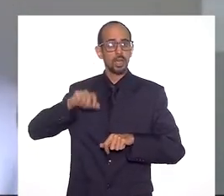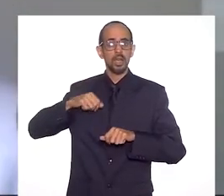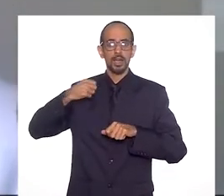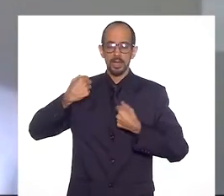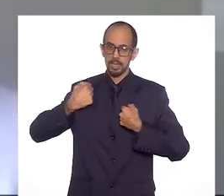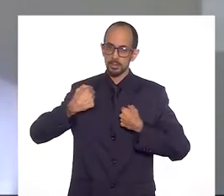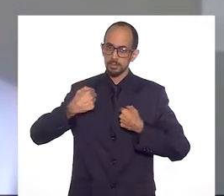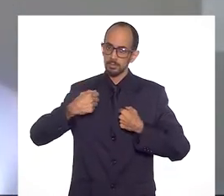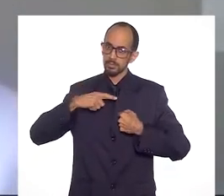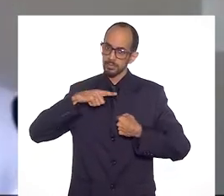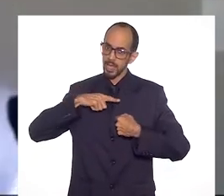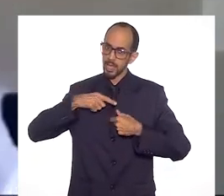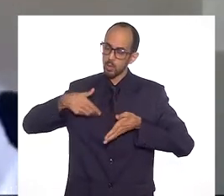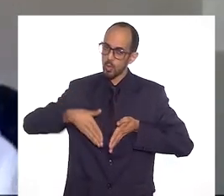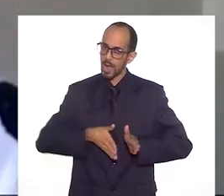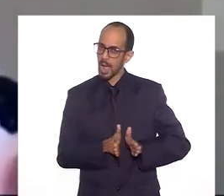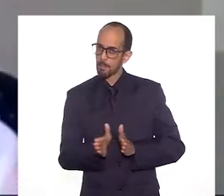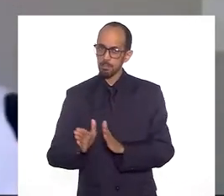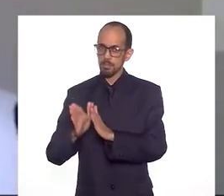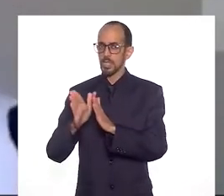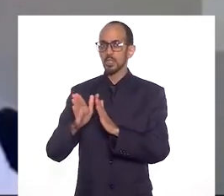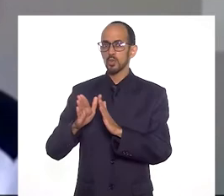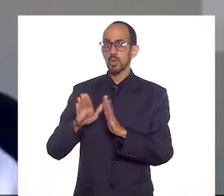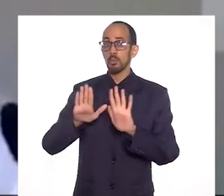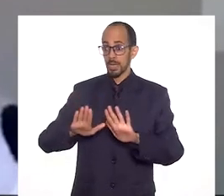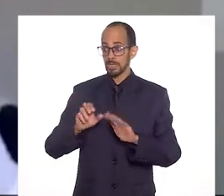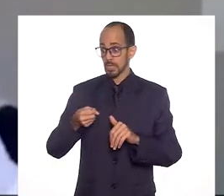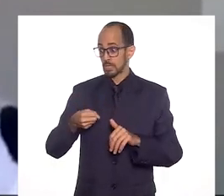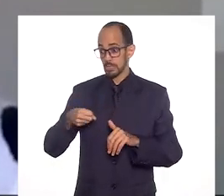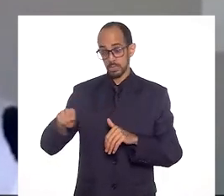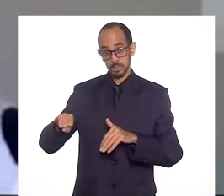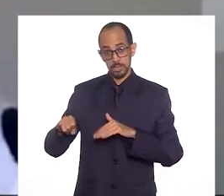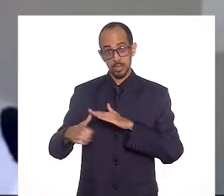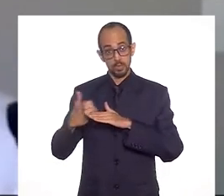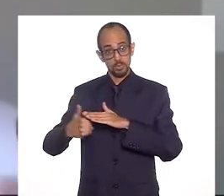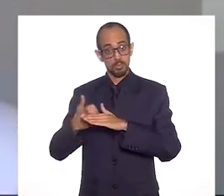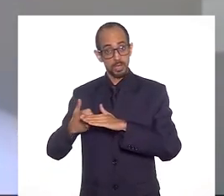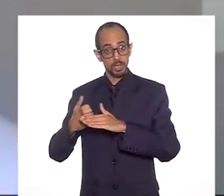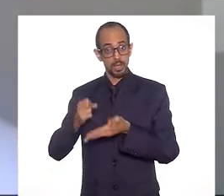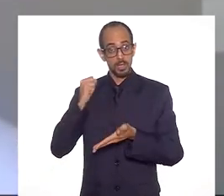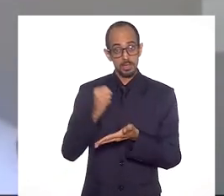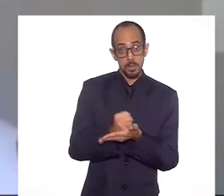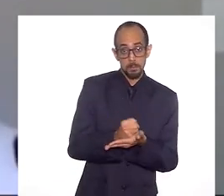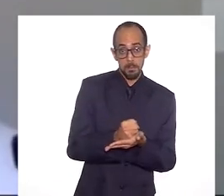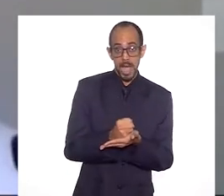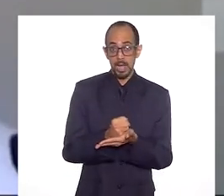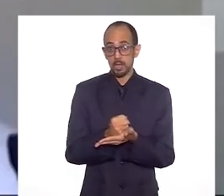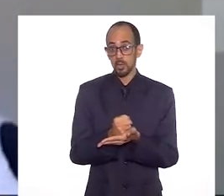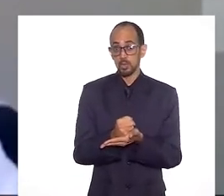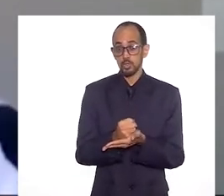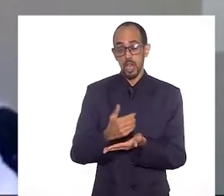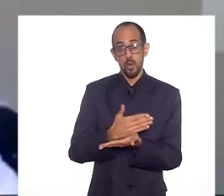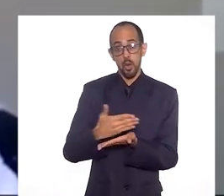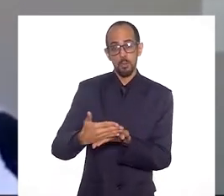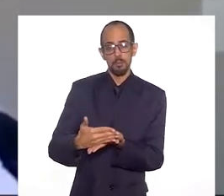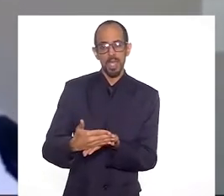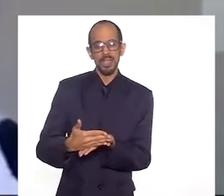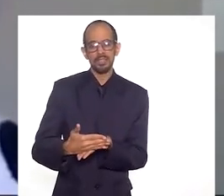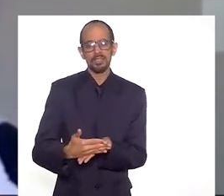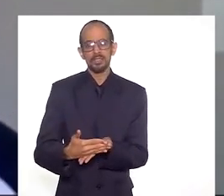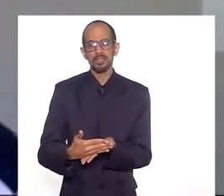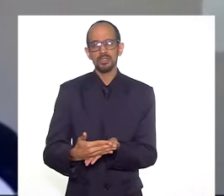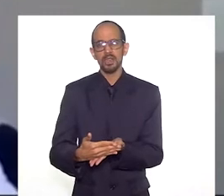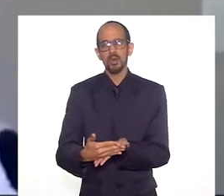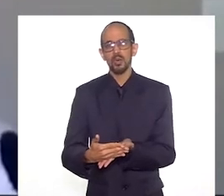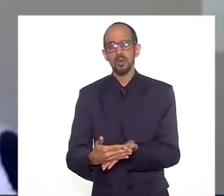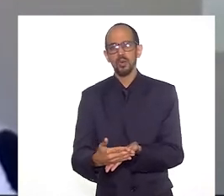de fato, a gente tem um caminho a percorrer. Mas se os empreendedores de impacto, assim que começam a modelar os seus negócios, já começam a pensar,